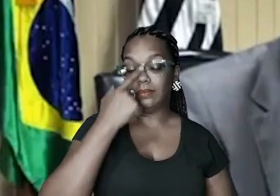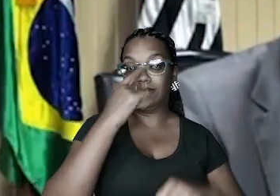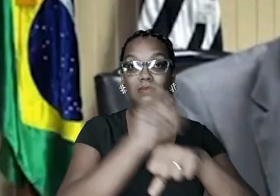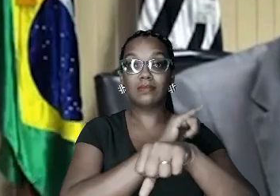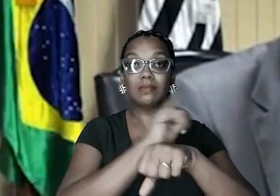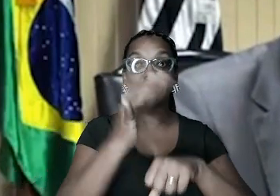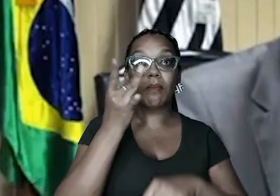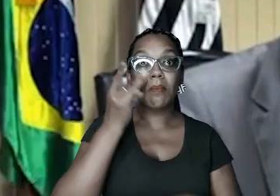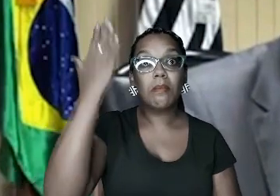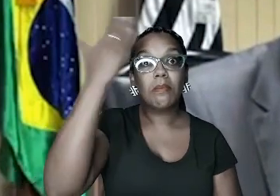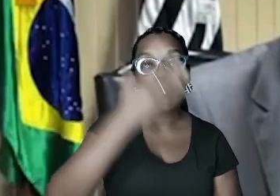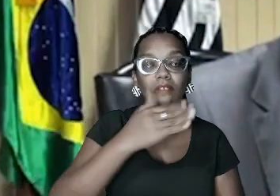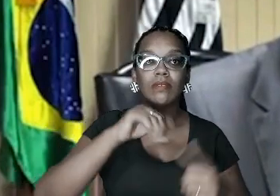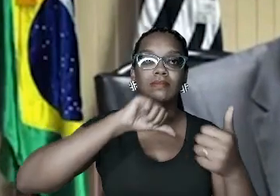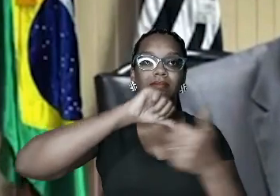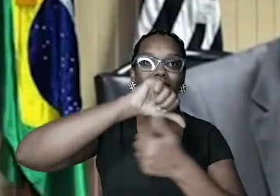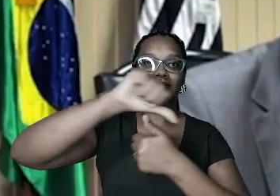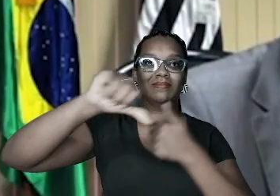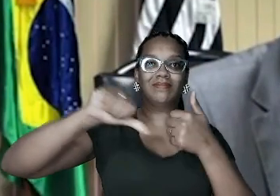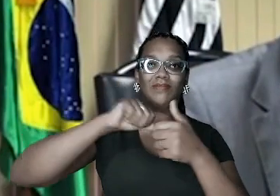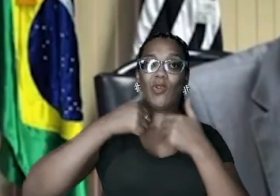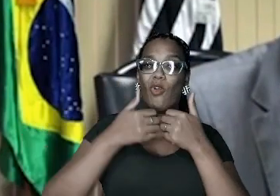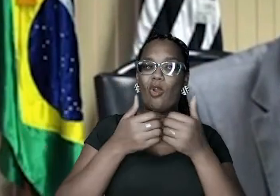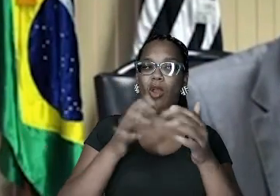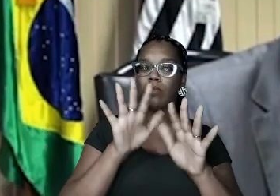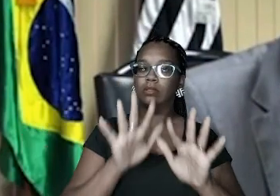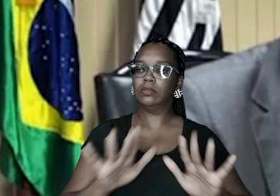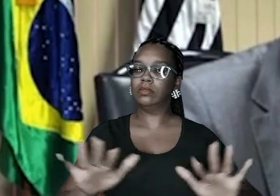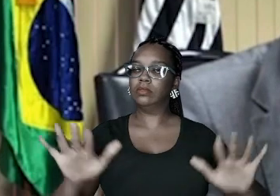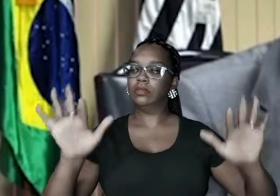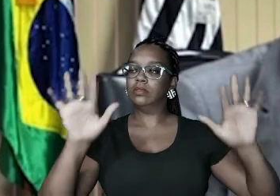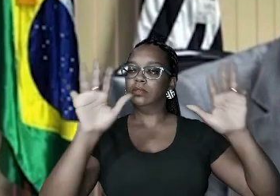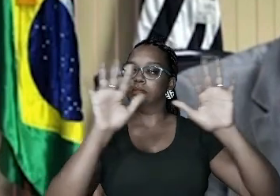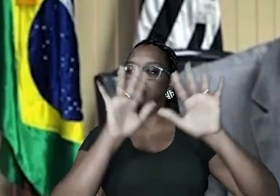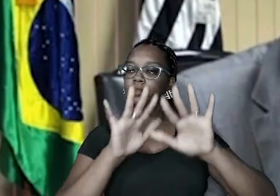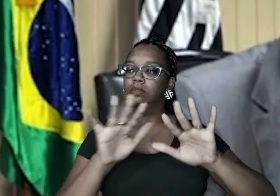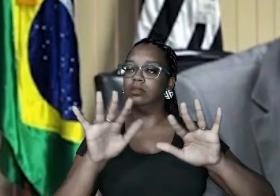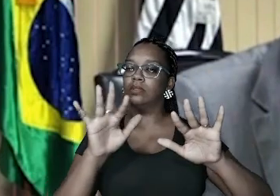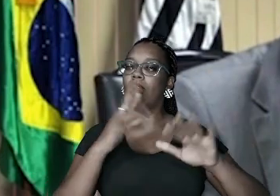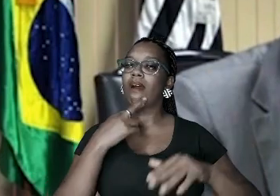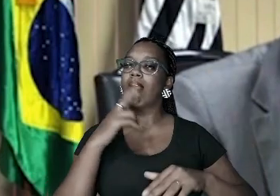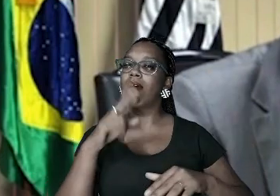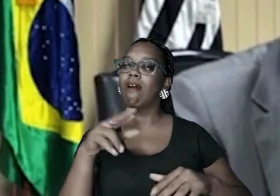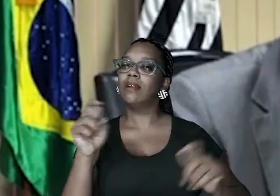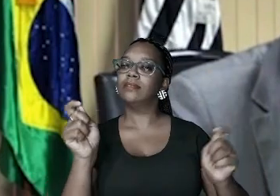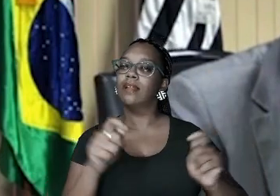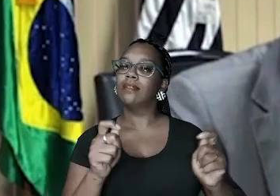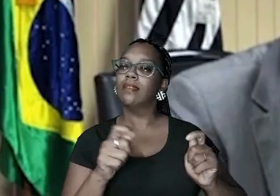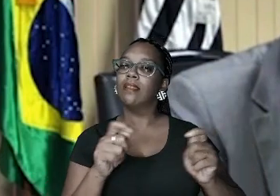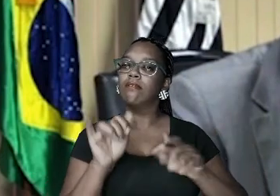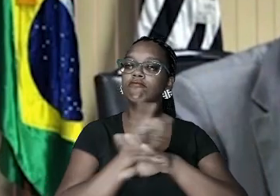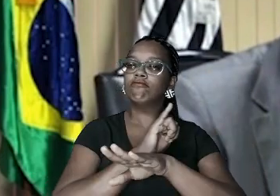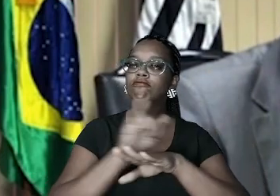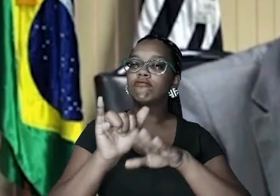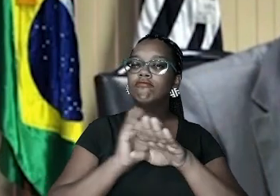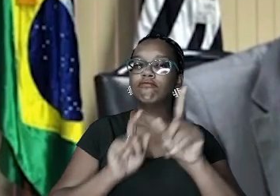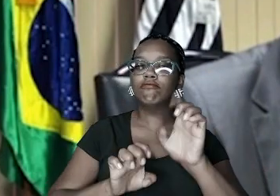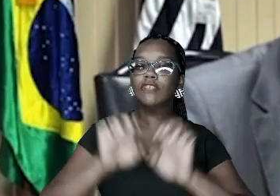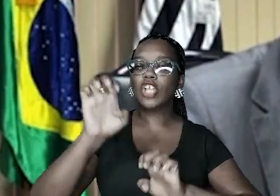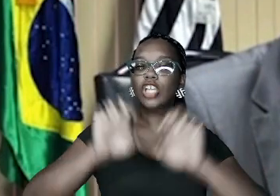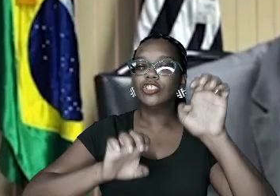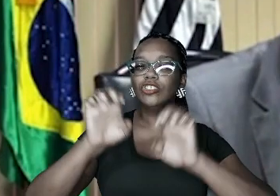amplas aqueles investidores notem os mecanismos de prova se transformam eu começo a desenhar uma risca na areia